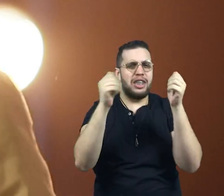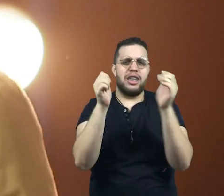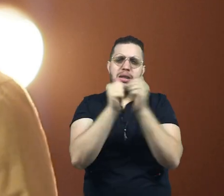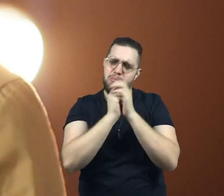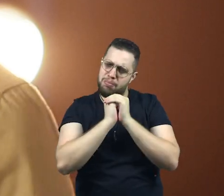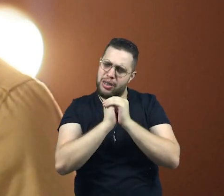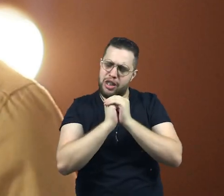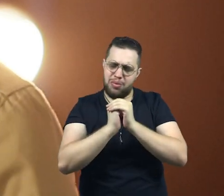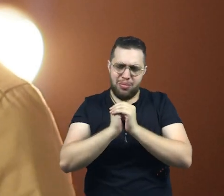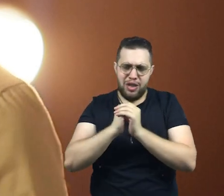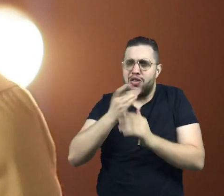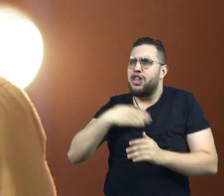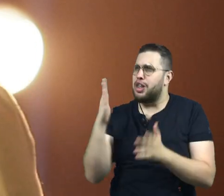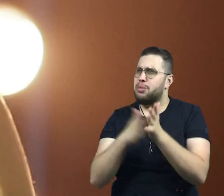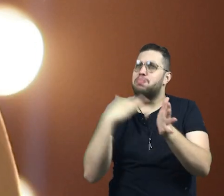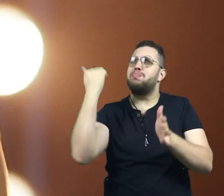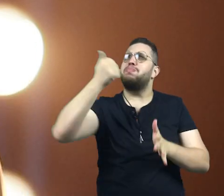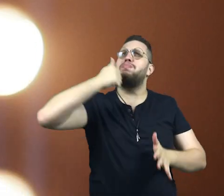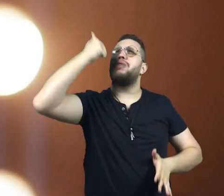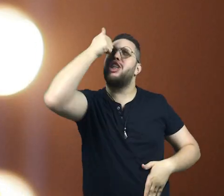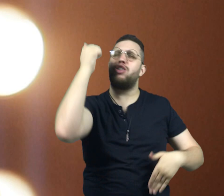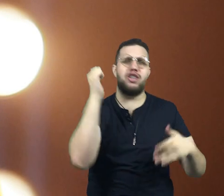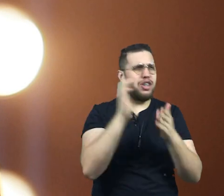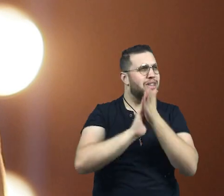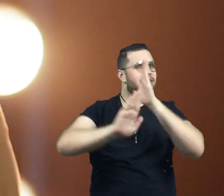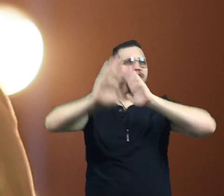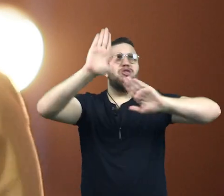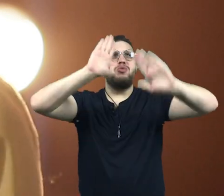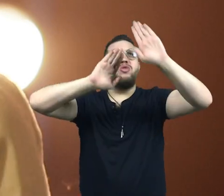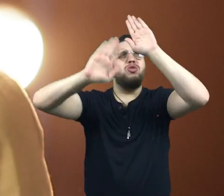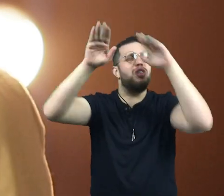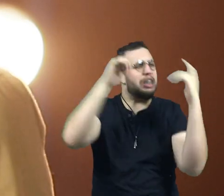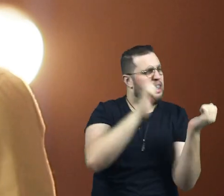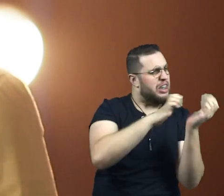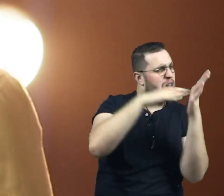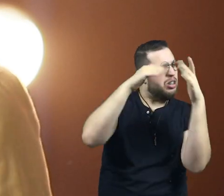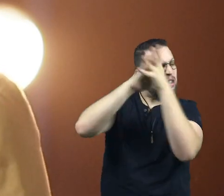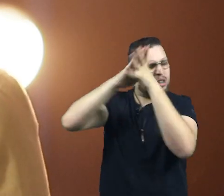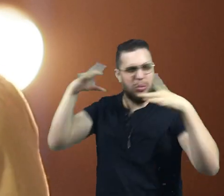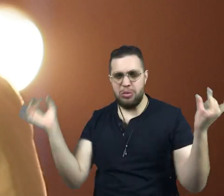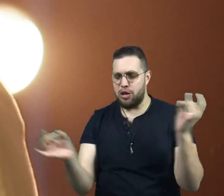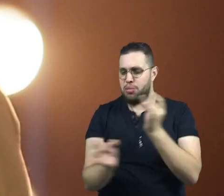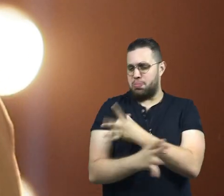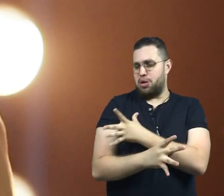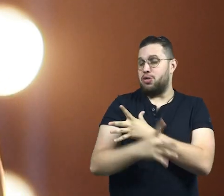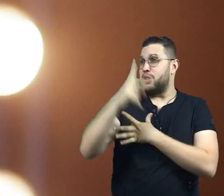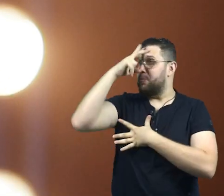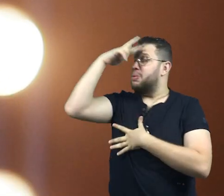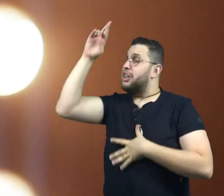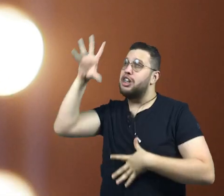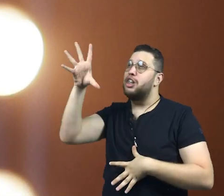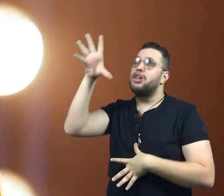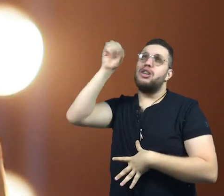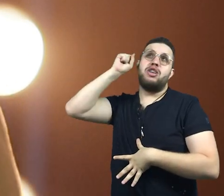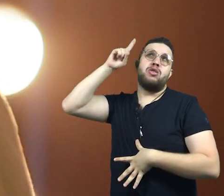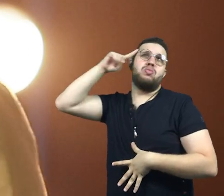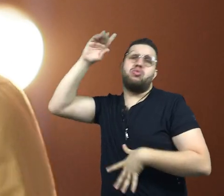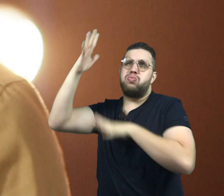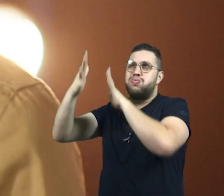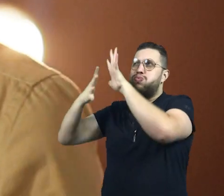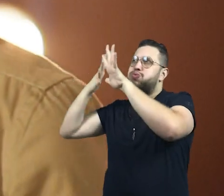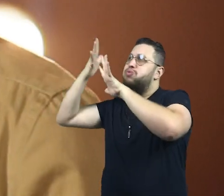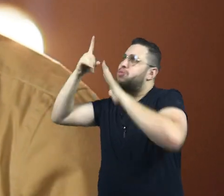vamos dar o nosso melhor a Ele em louvor e adoração. Estamos prontos para Ele nos preparar, para ouvir a sua